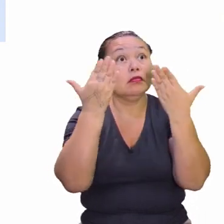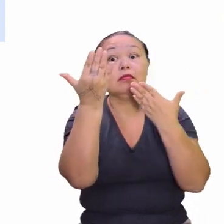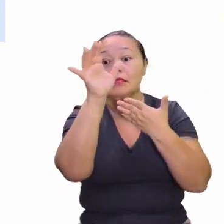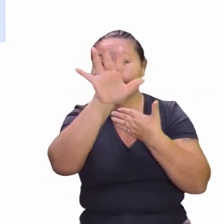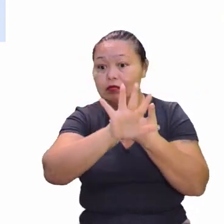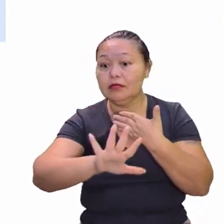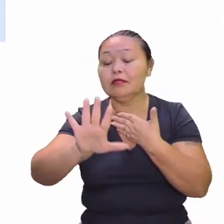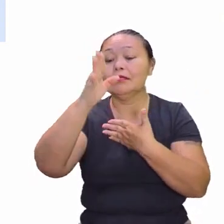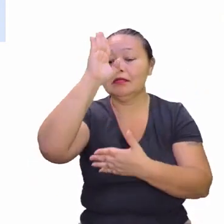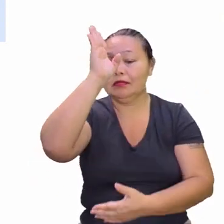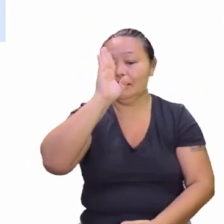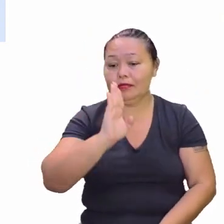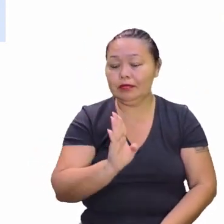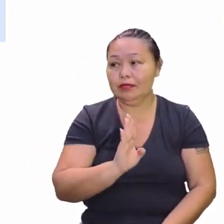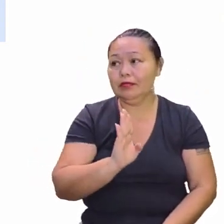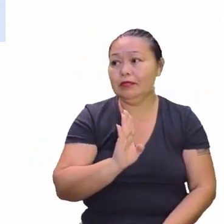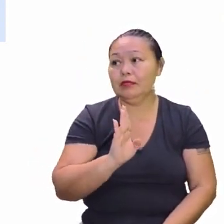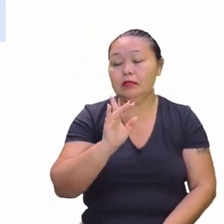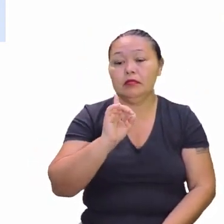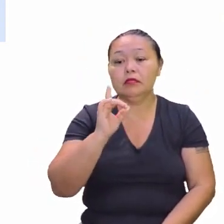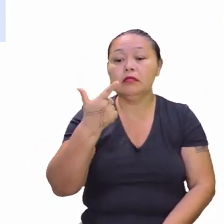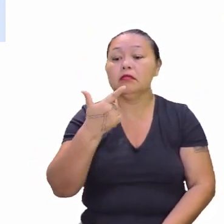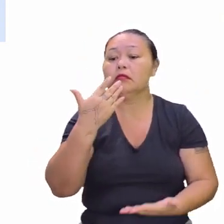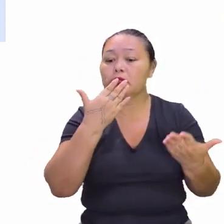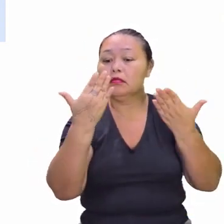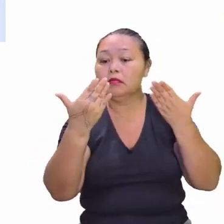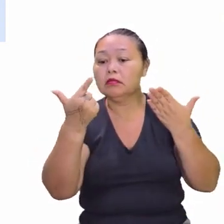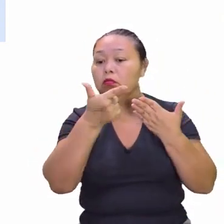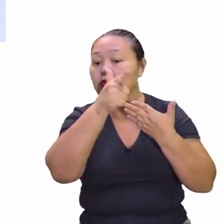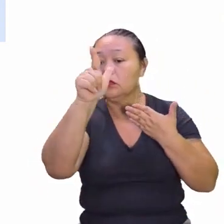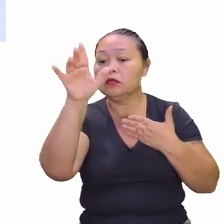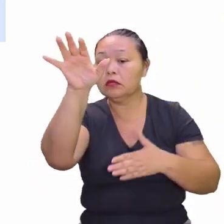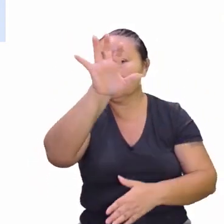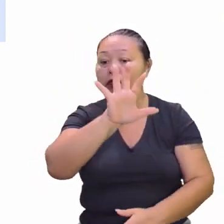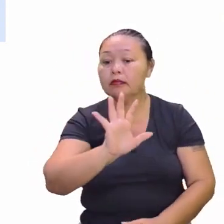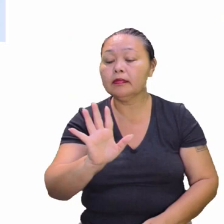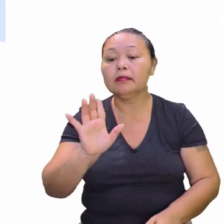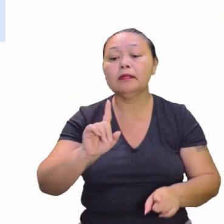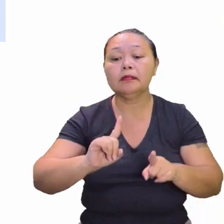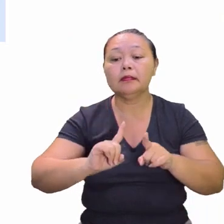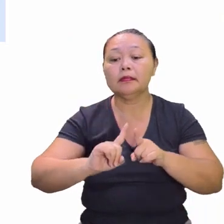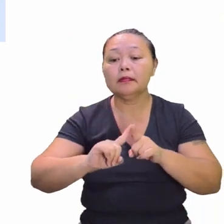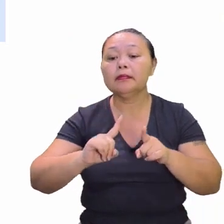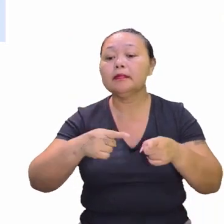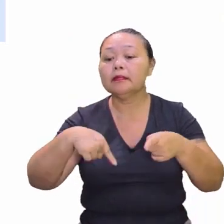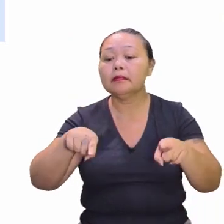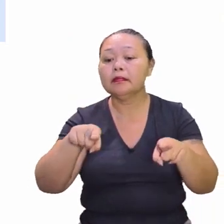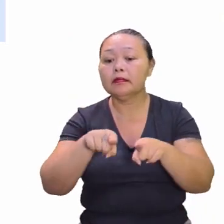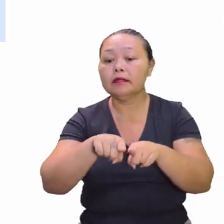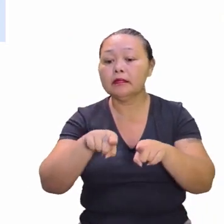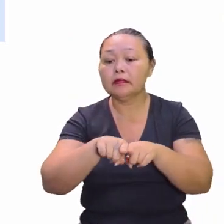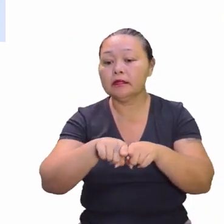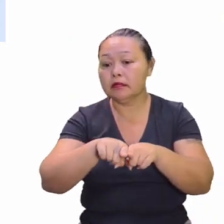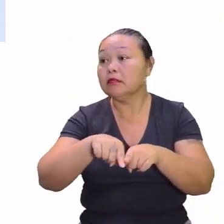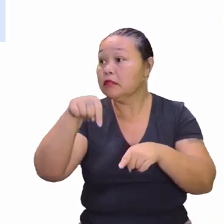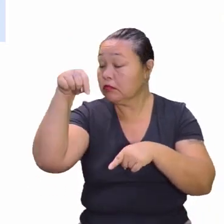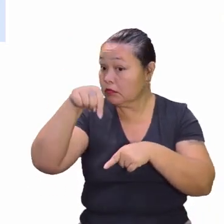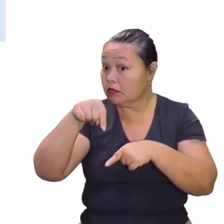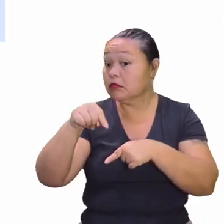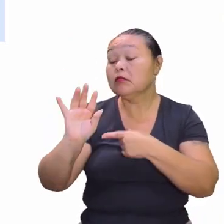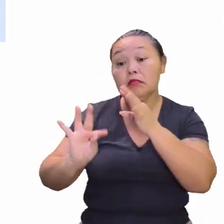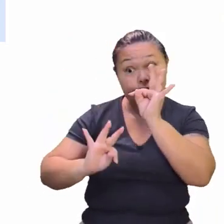outras regiões, né, professor? Não só comparado em relação às outras regiões, como também, Rogério, aqui, o nível